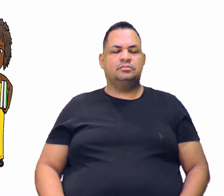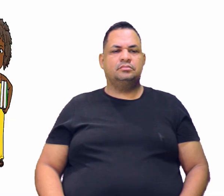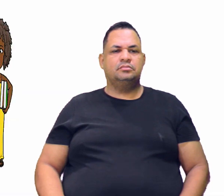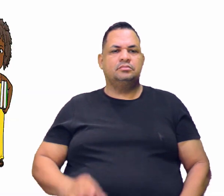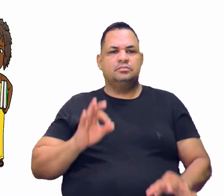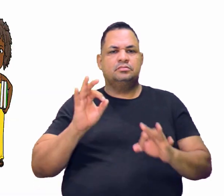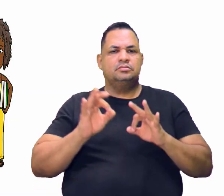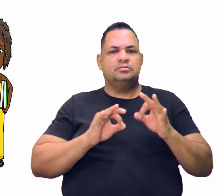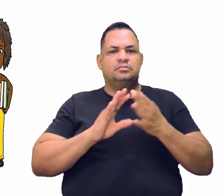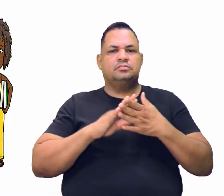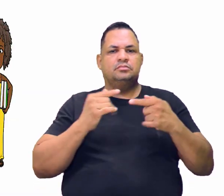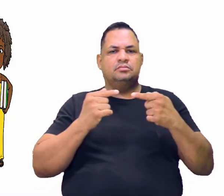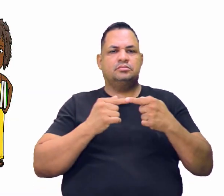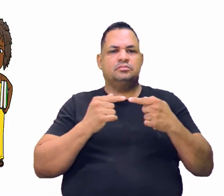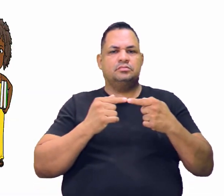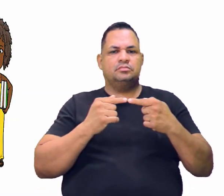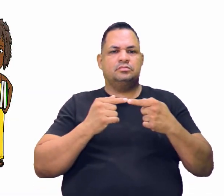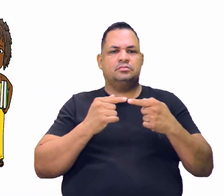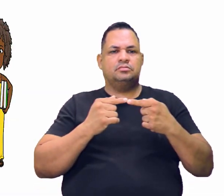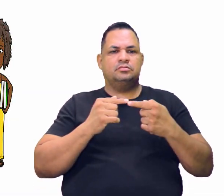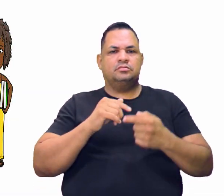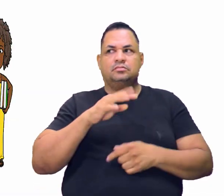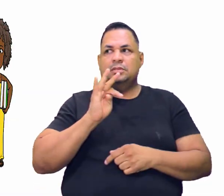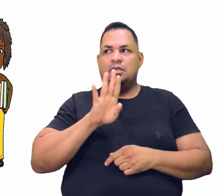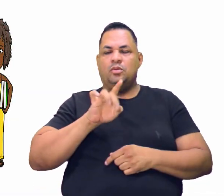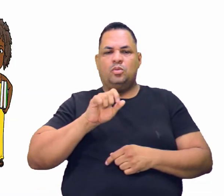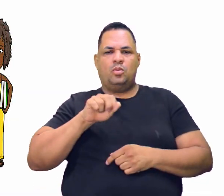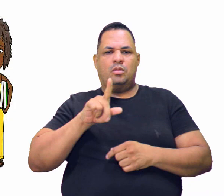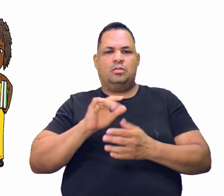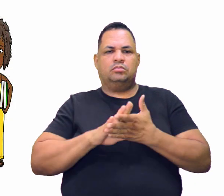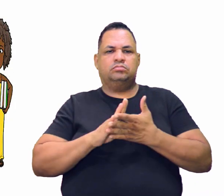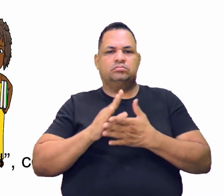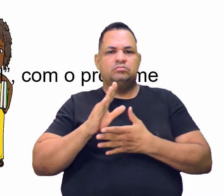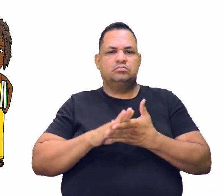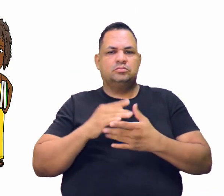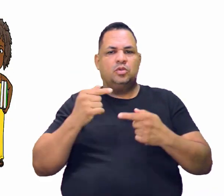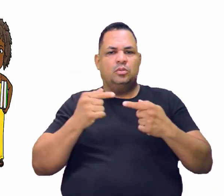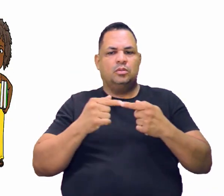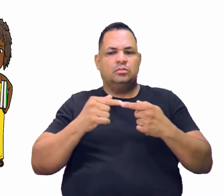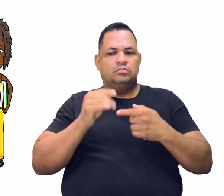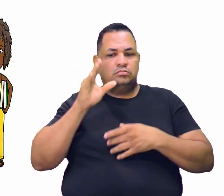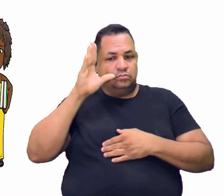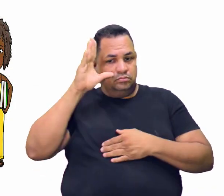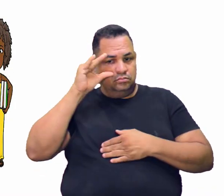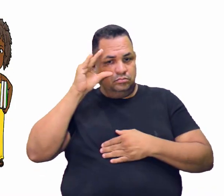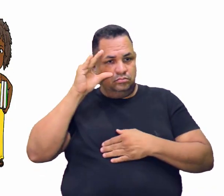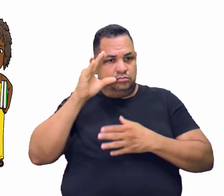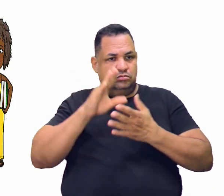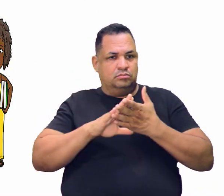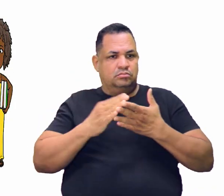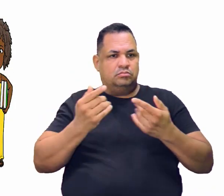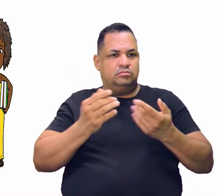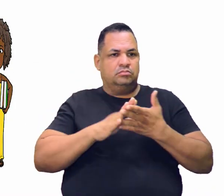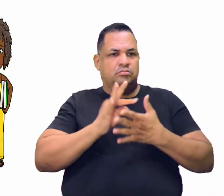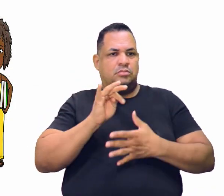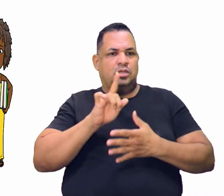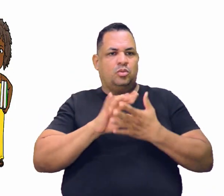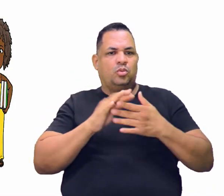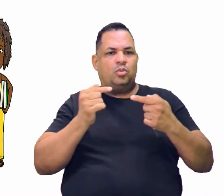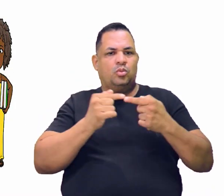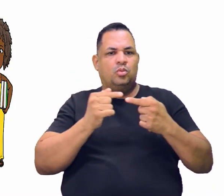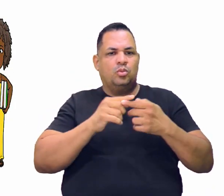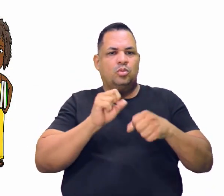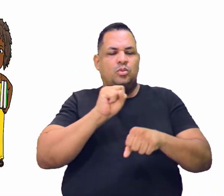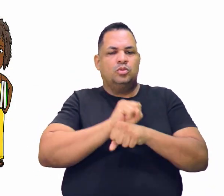A forma tal qual tem concordância interessante. Vamos lá. Tal concorda com o